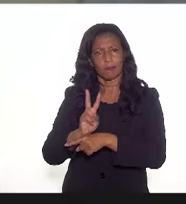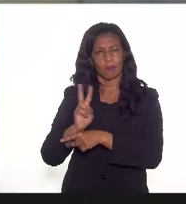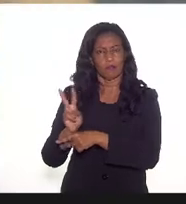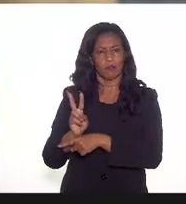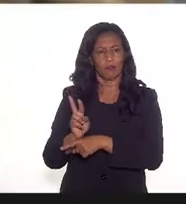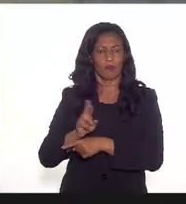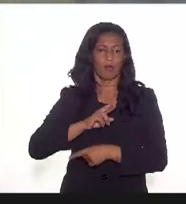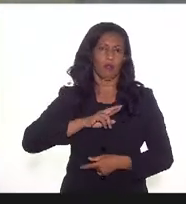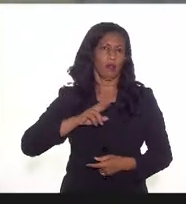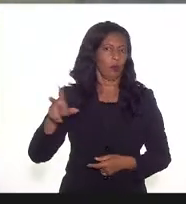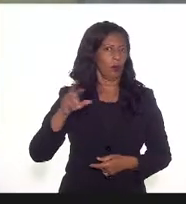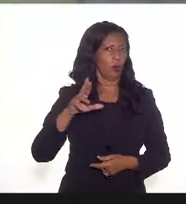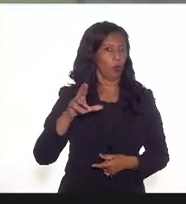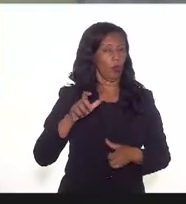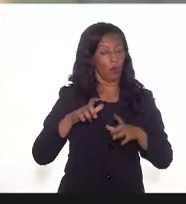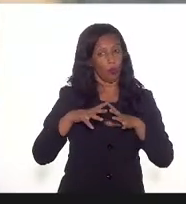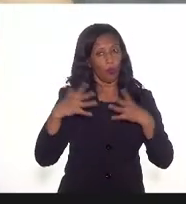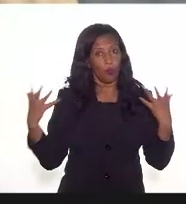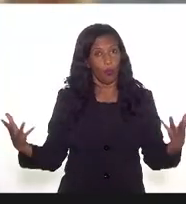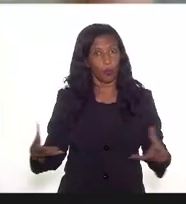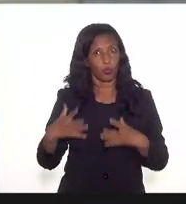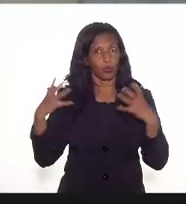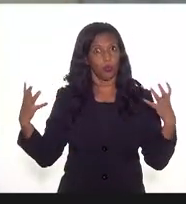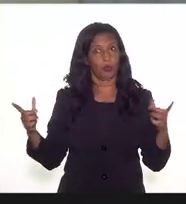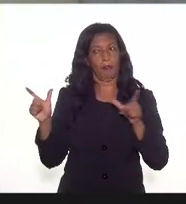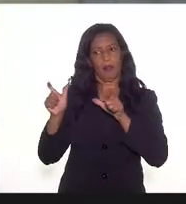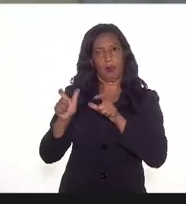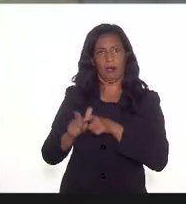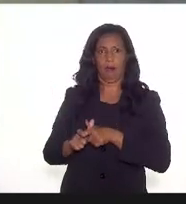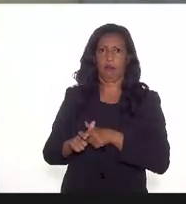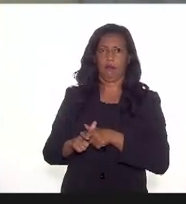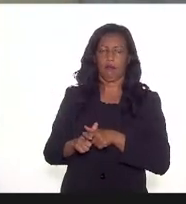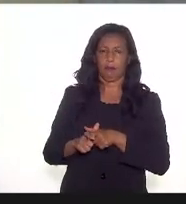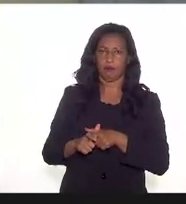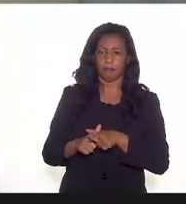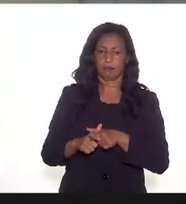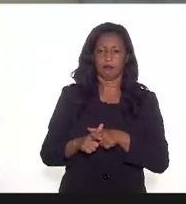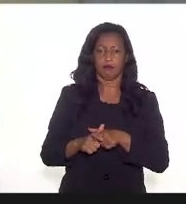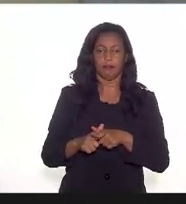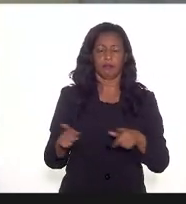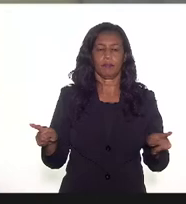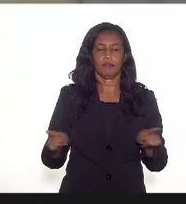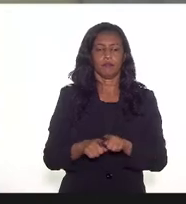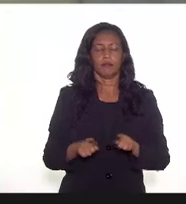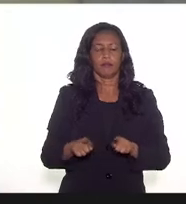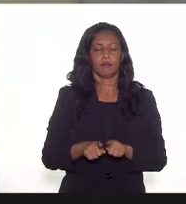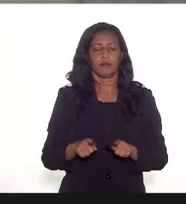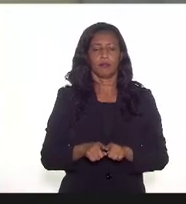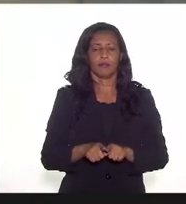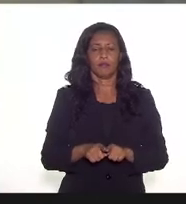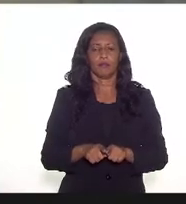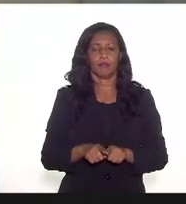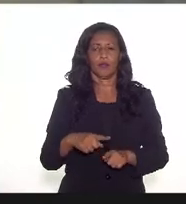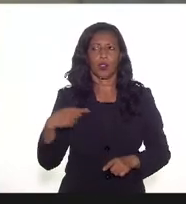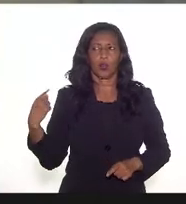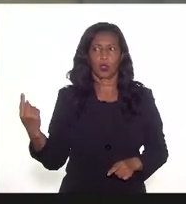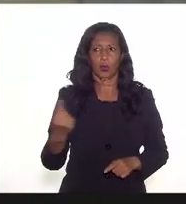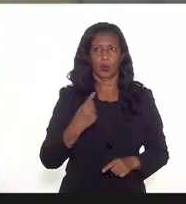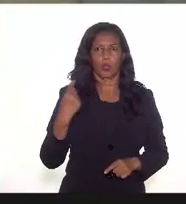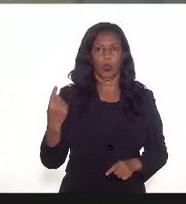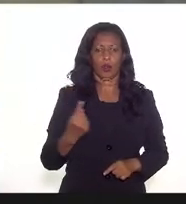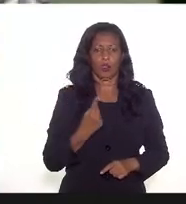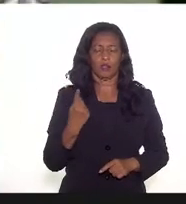Não é um volume de trabalho pequeno. E, muitas vezes, nós somos